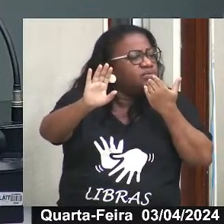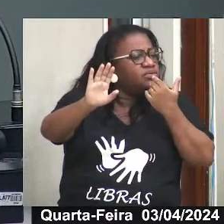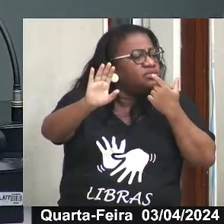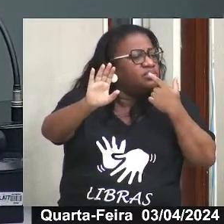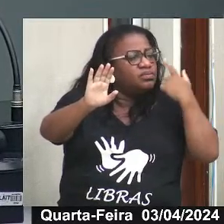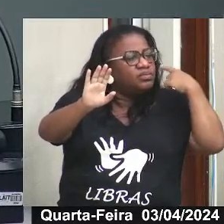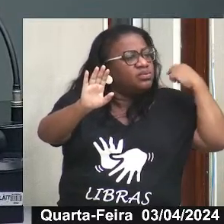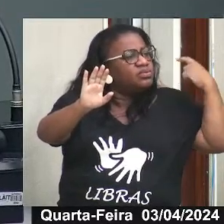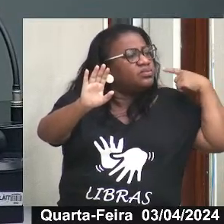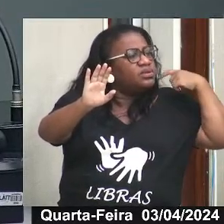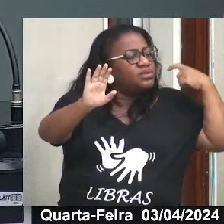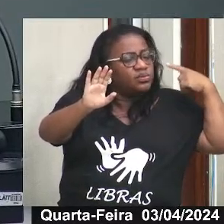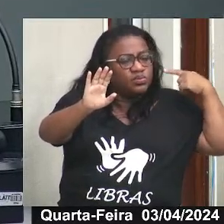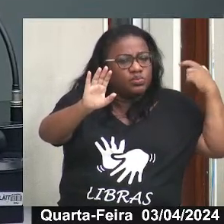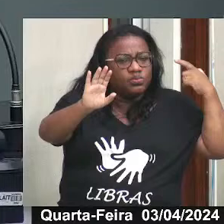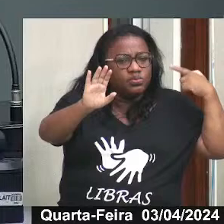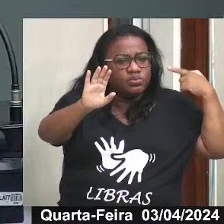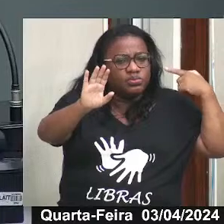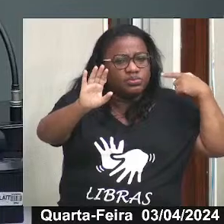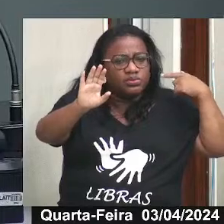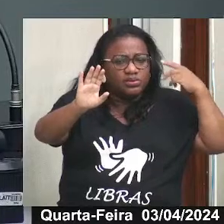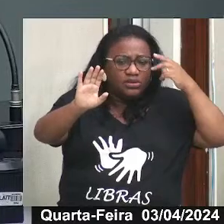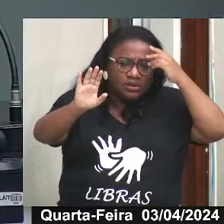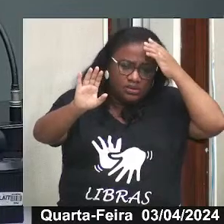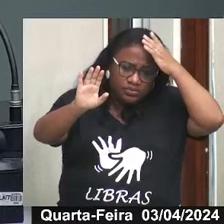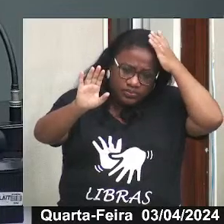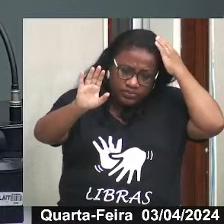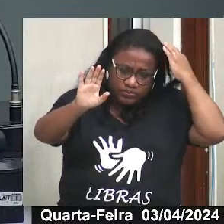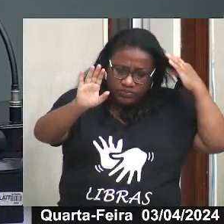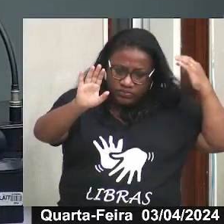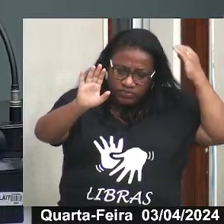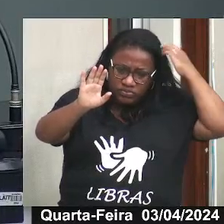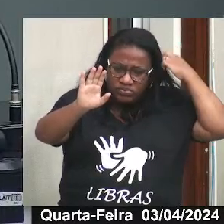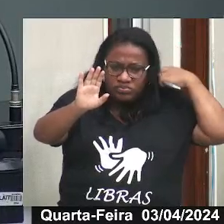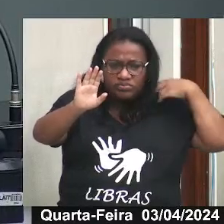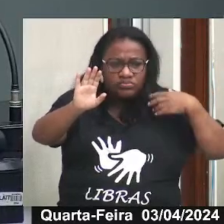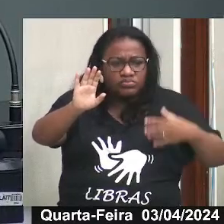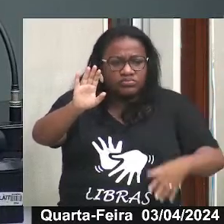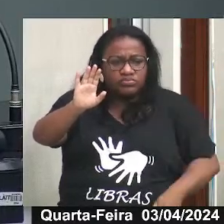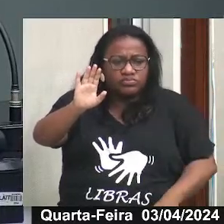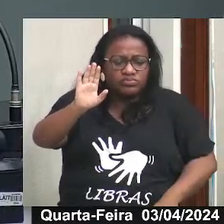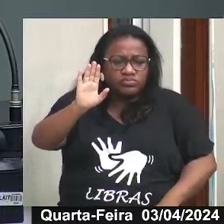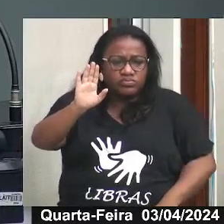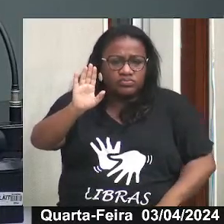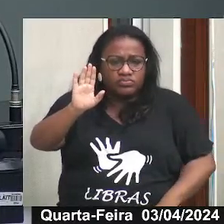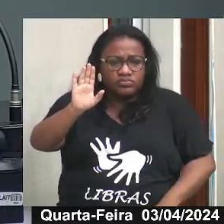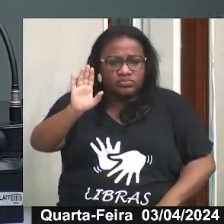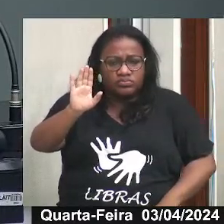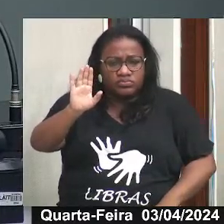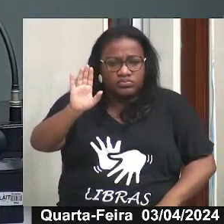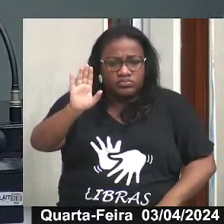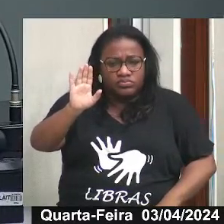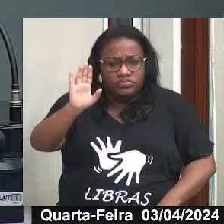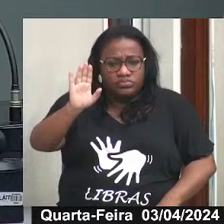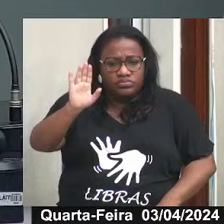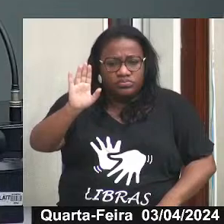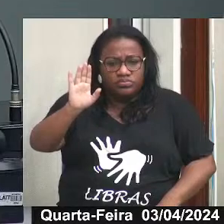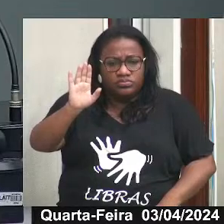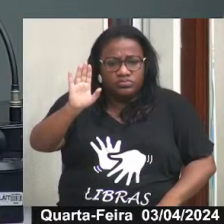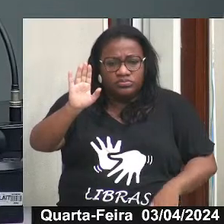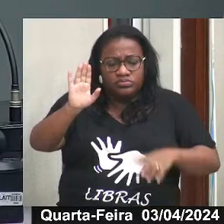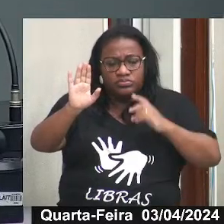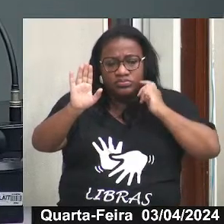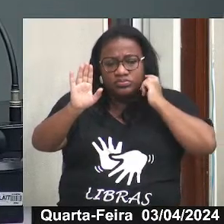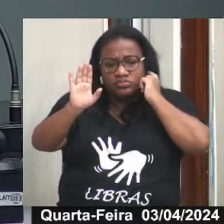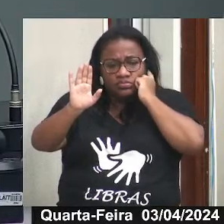né? Por ter pessoas comprometidas, gestores comprometidos, ter um executivo comprometido e um legislativo comprometido